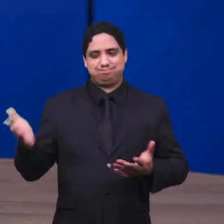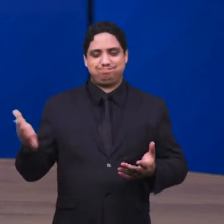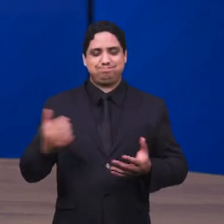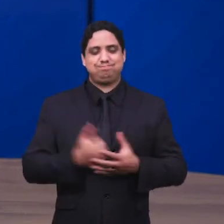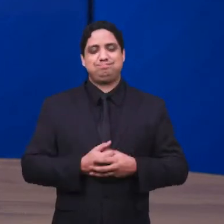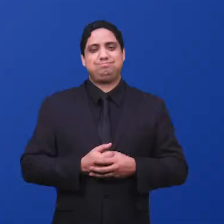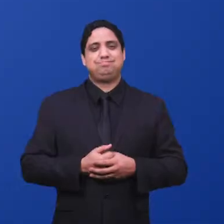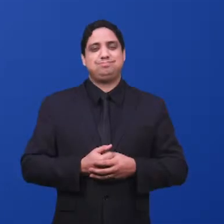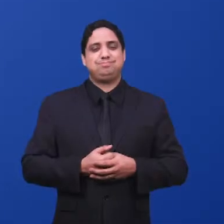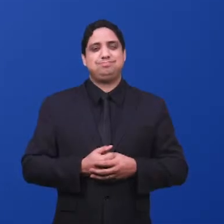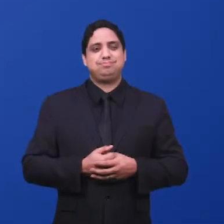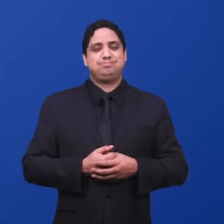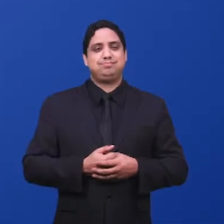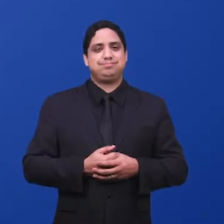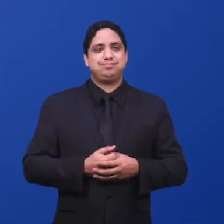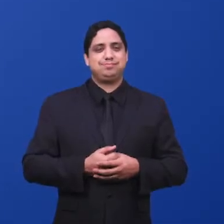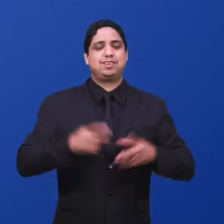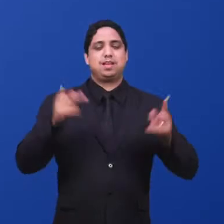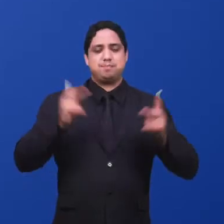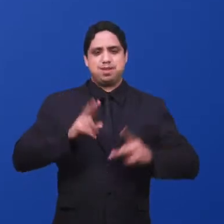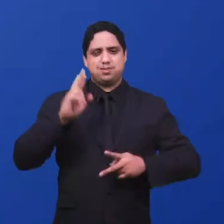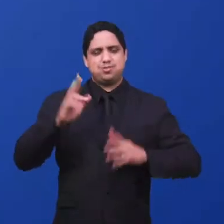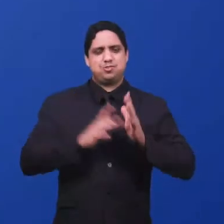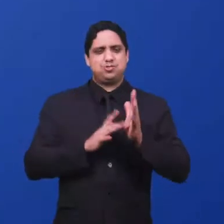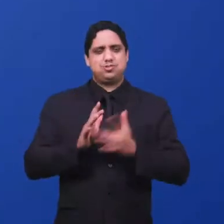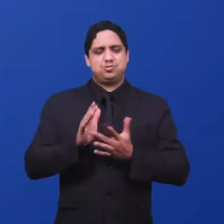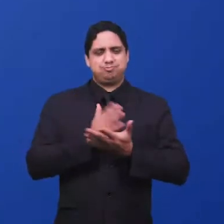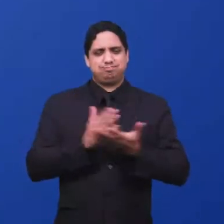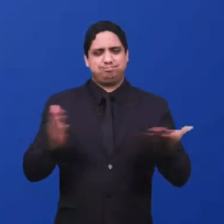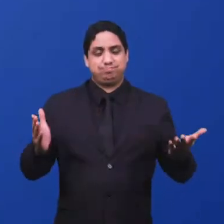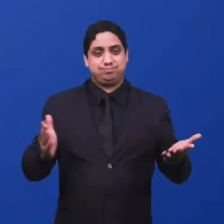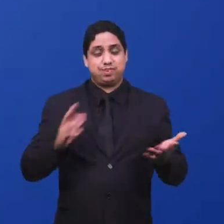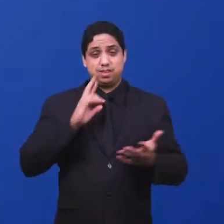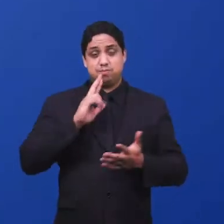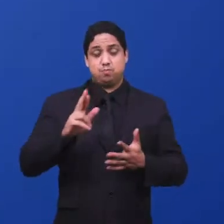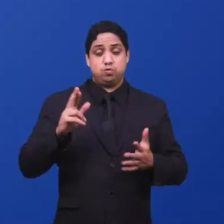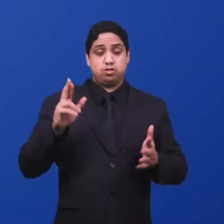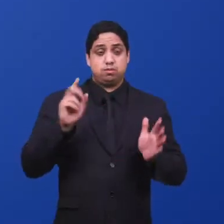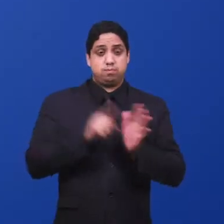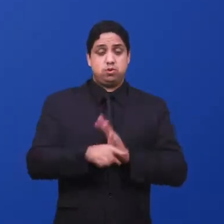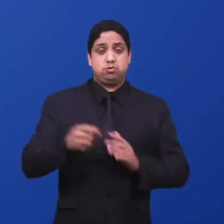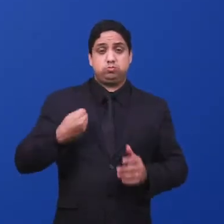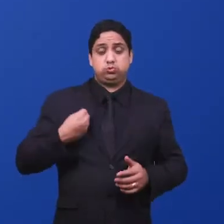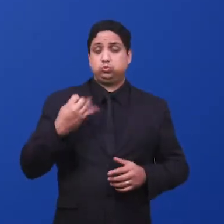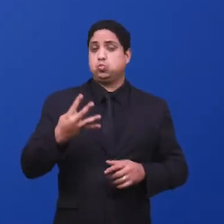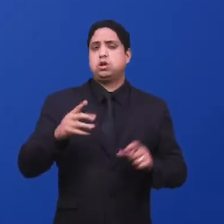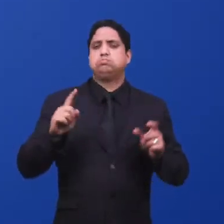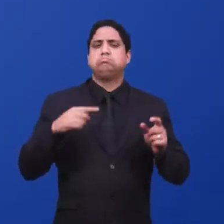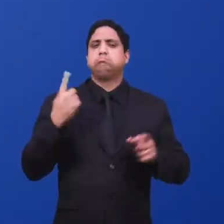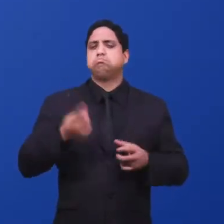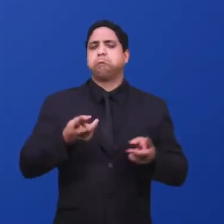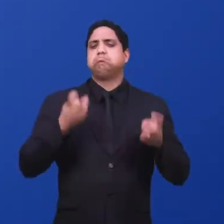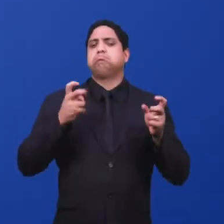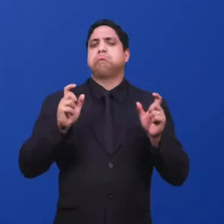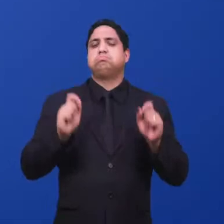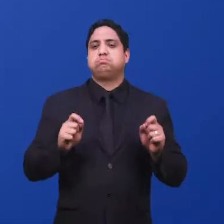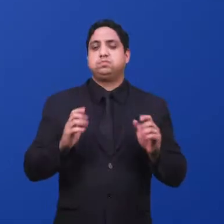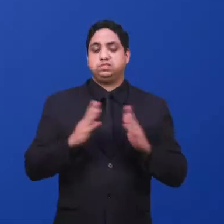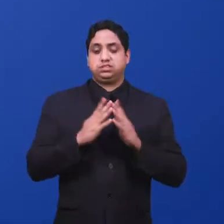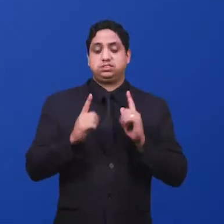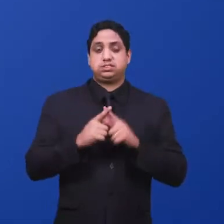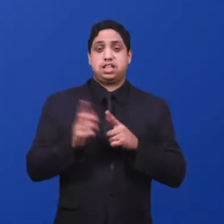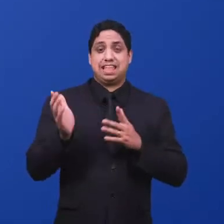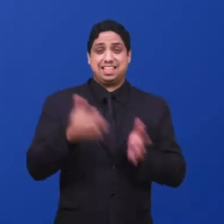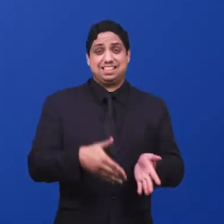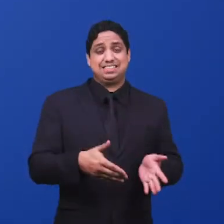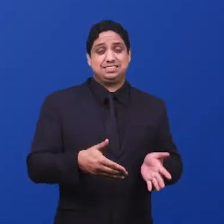meu irmão. A paz do Senhor Jesus. Respondendo à pergunta de número 4, nós observamos aqui que a igreja infiel